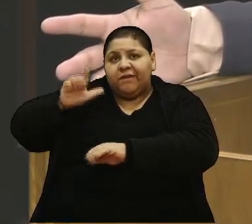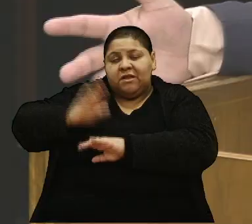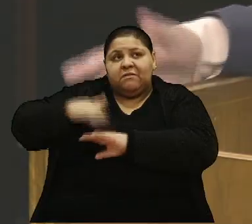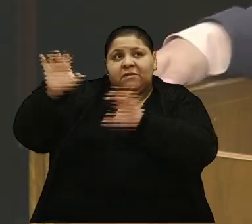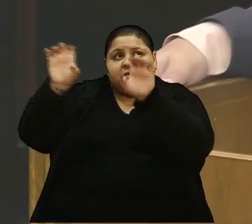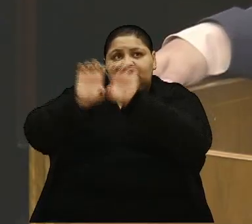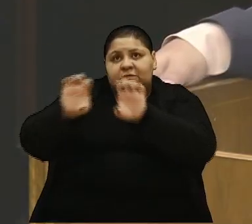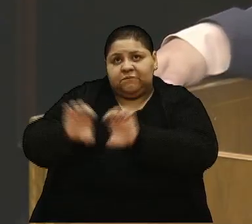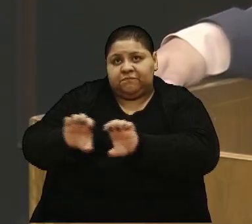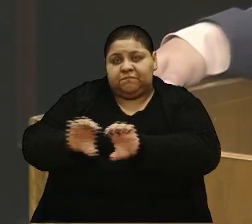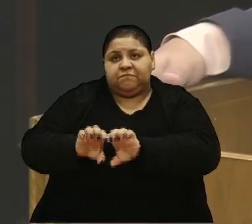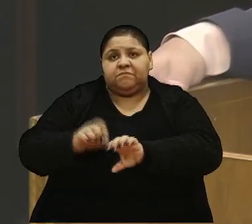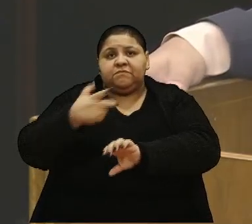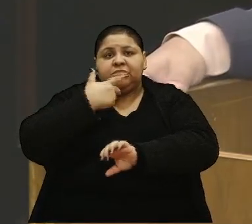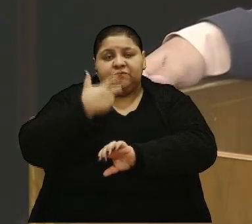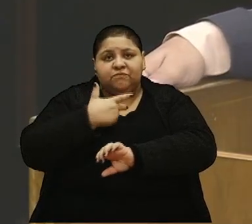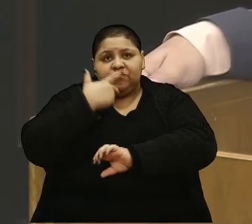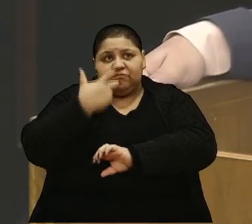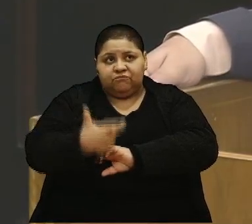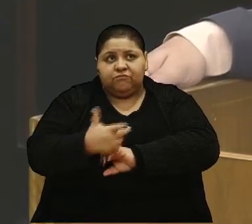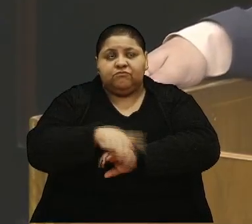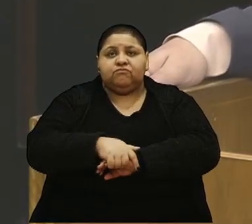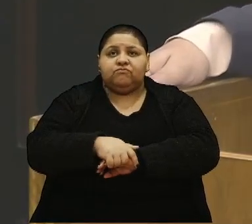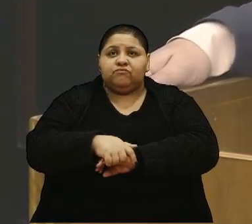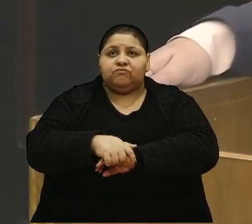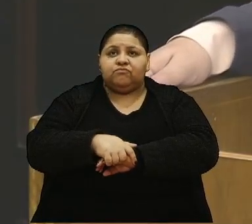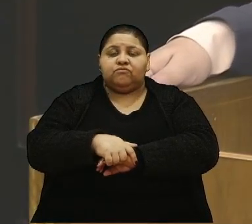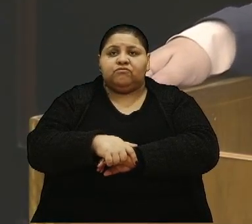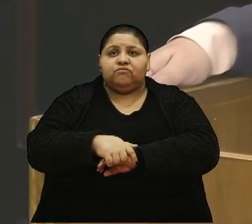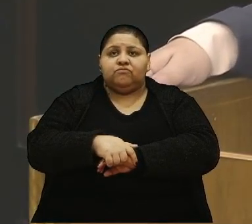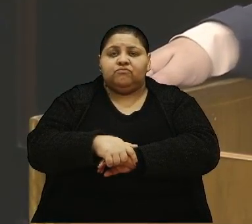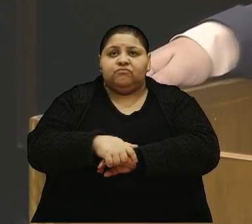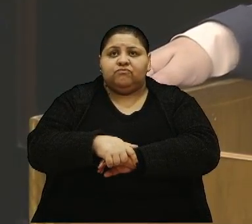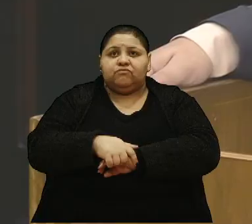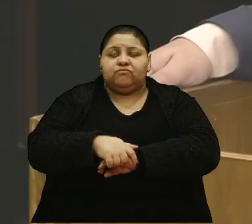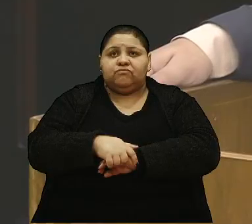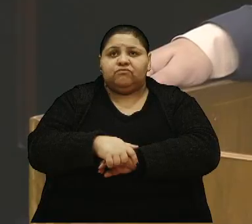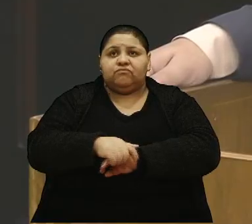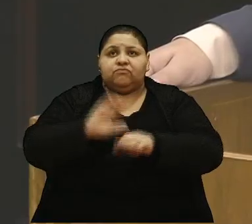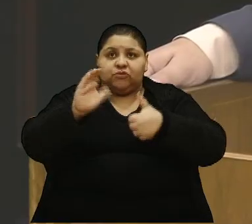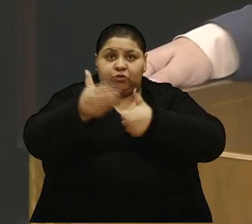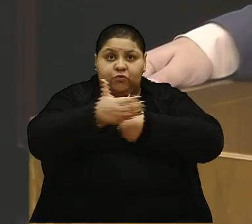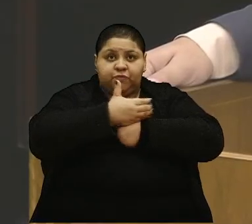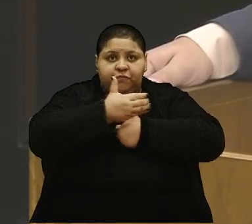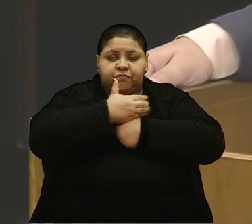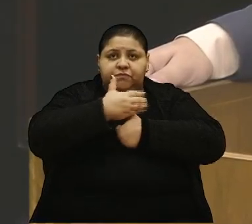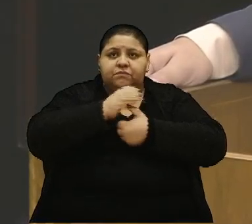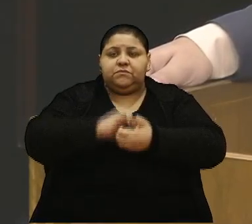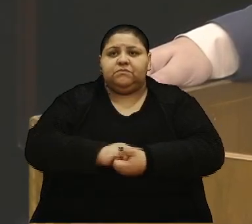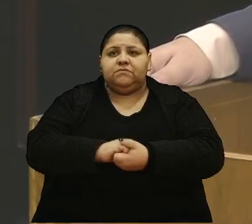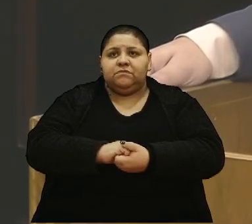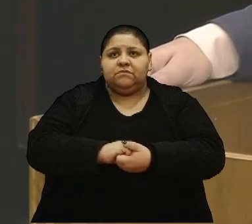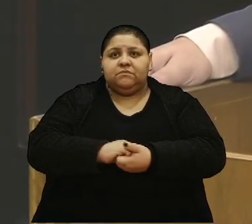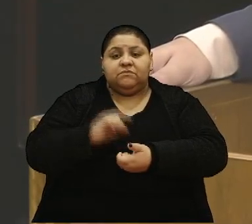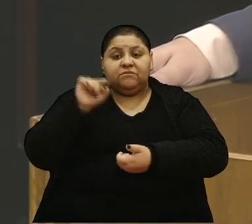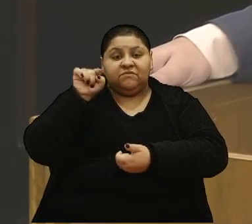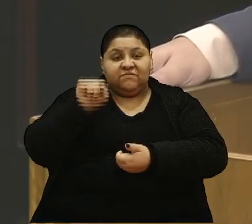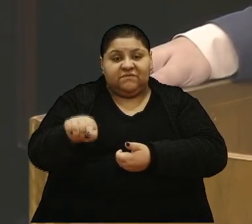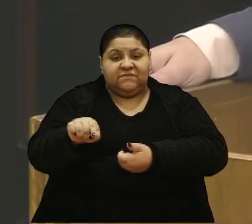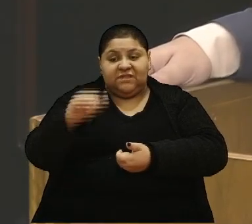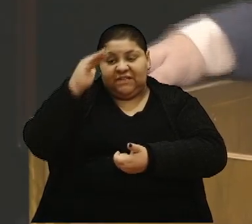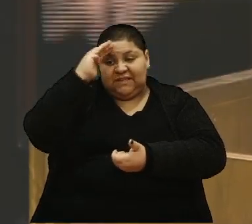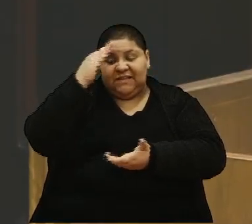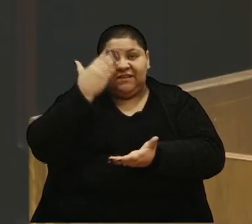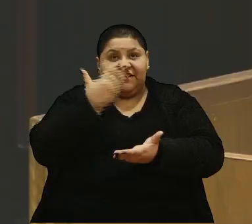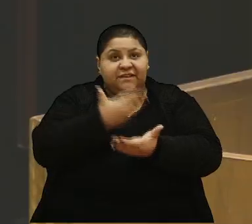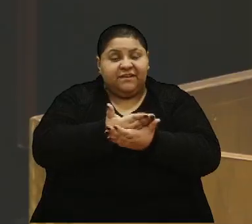estrutura. Estou citando a questão do conselho tutelar. Para que essa